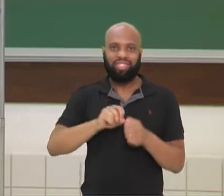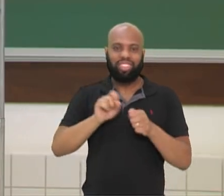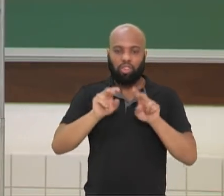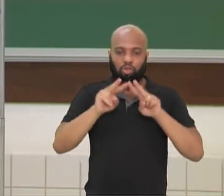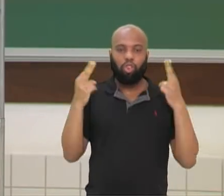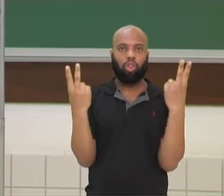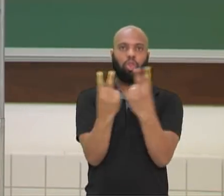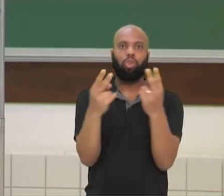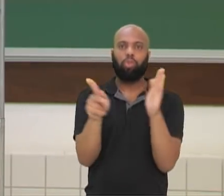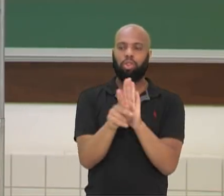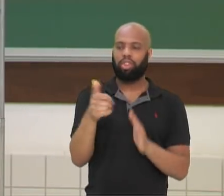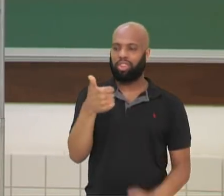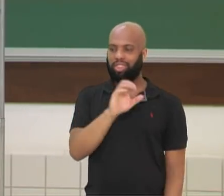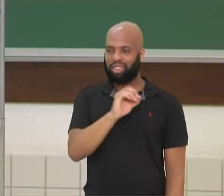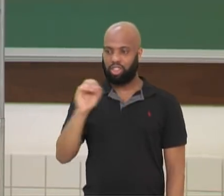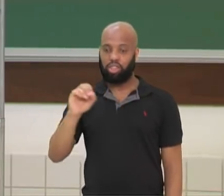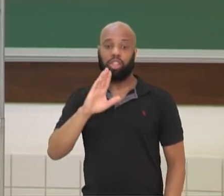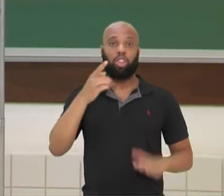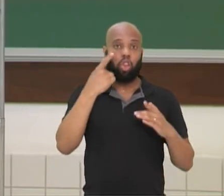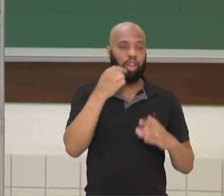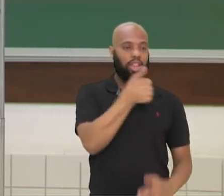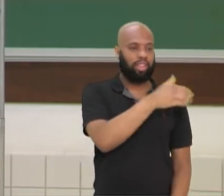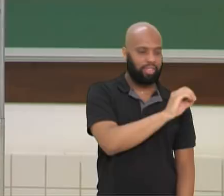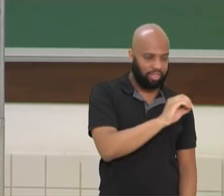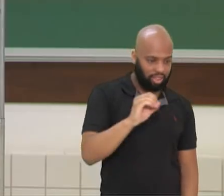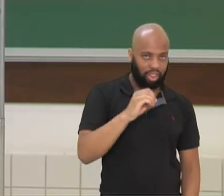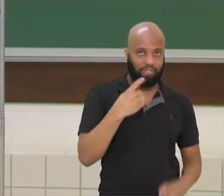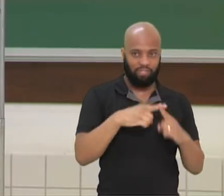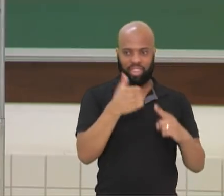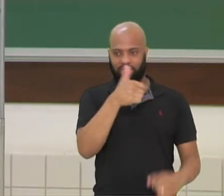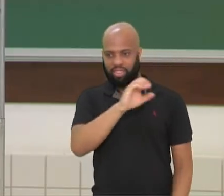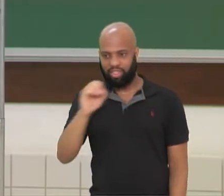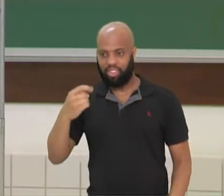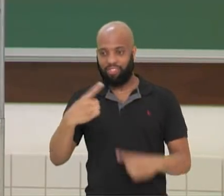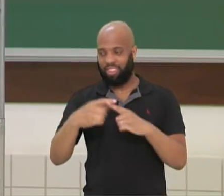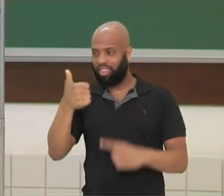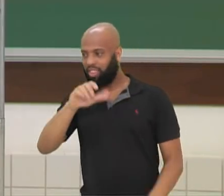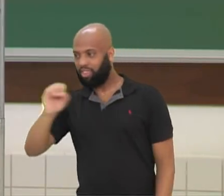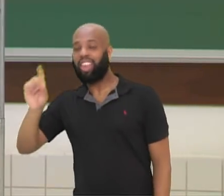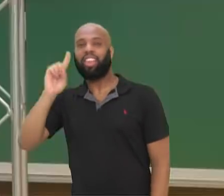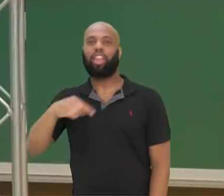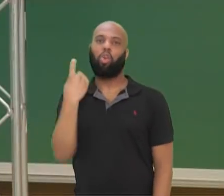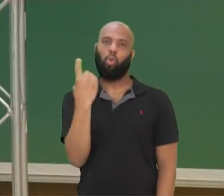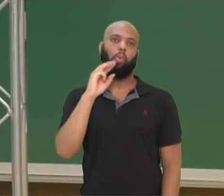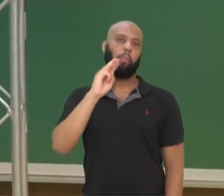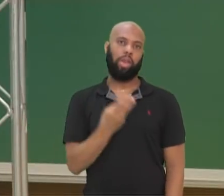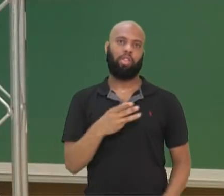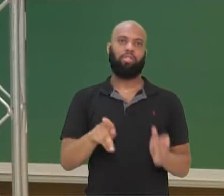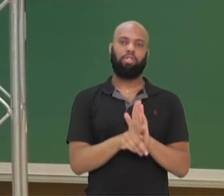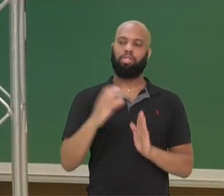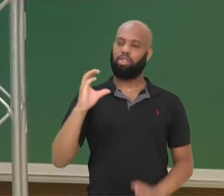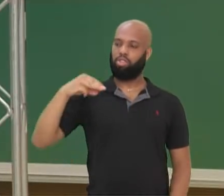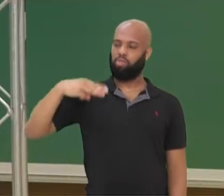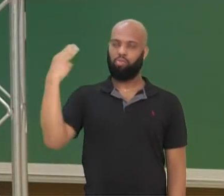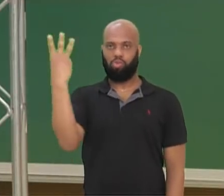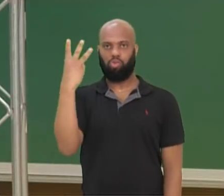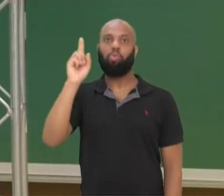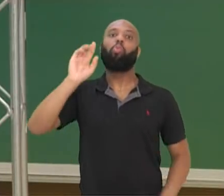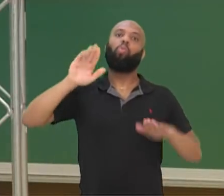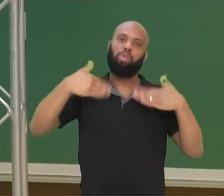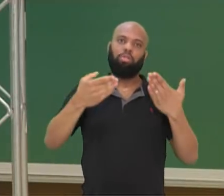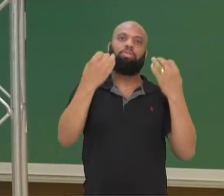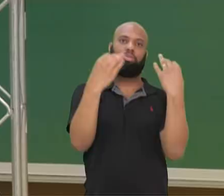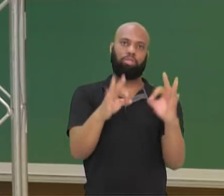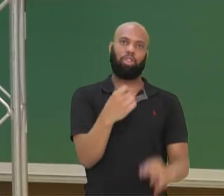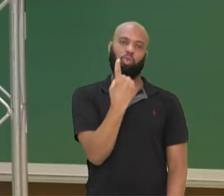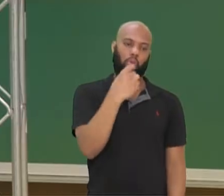100 vezes 100 vezes 100, dá quanto? Dá 1 milhão de centímetros cúbicos. 1 metro cúbico é 1 milhão